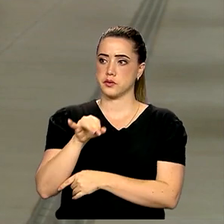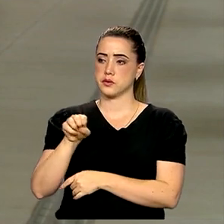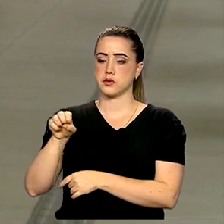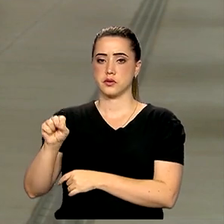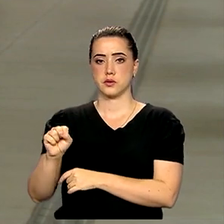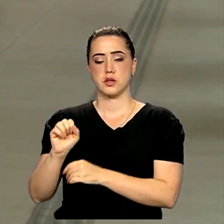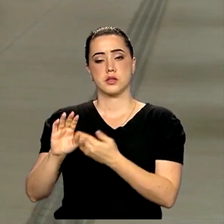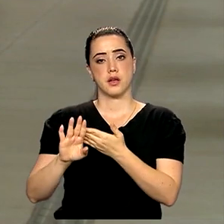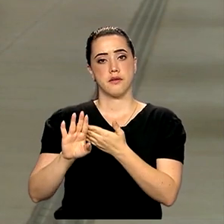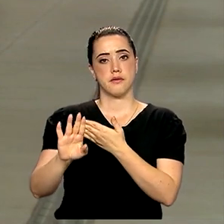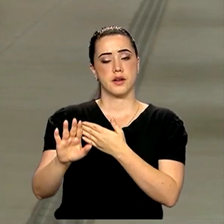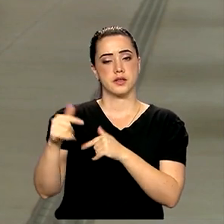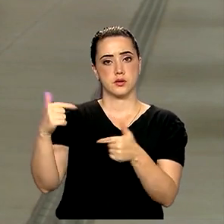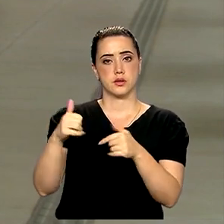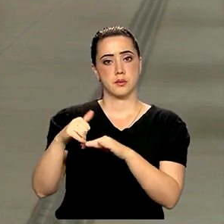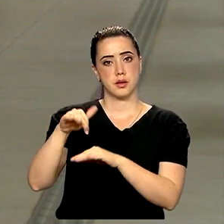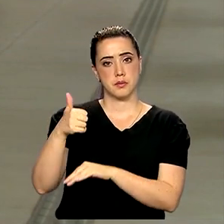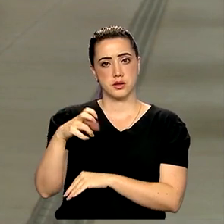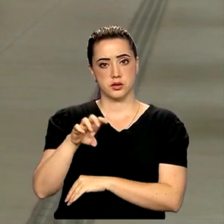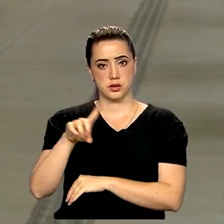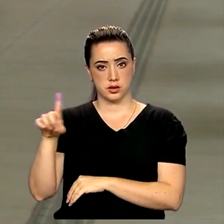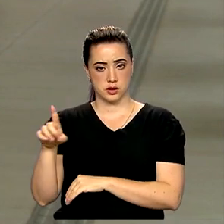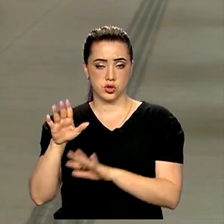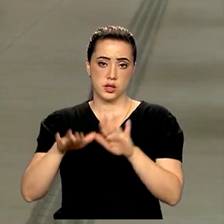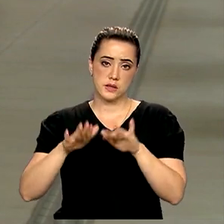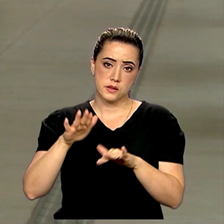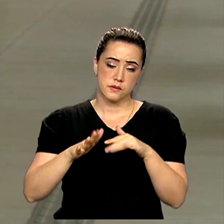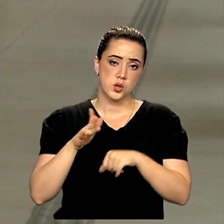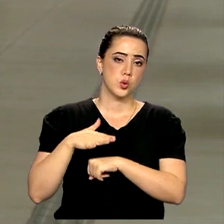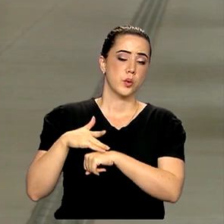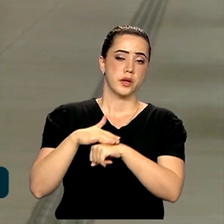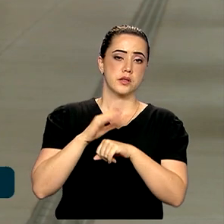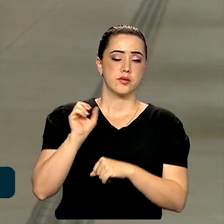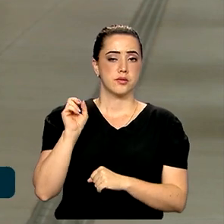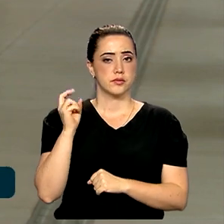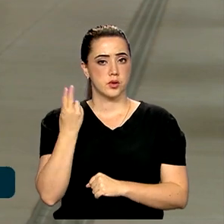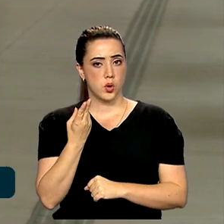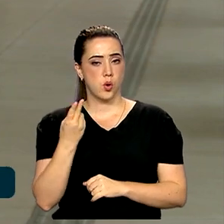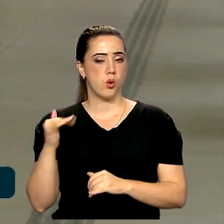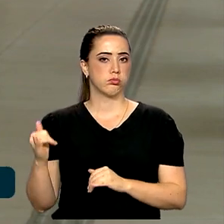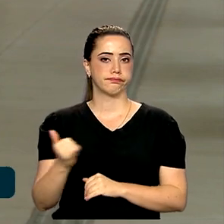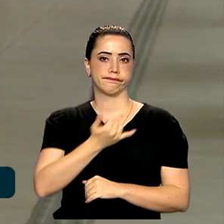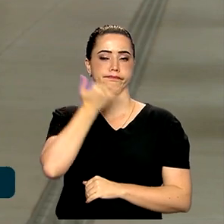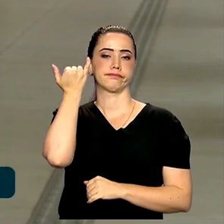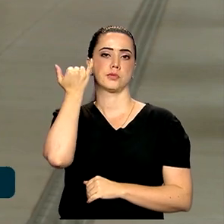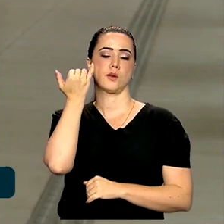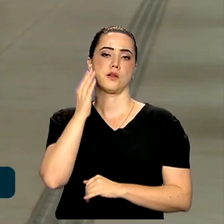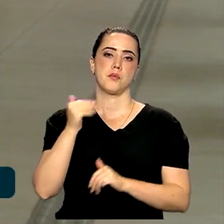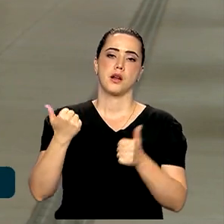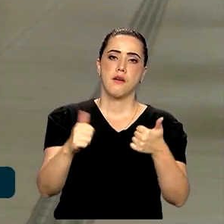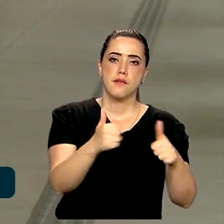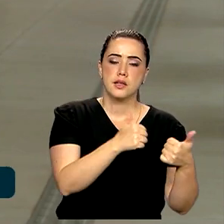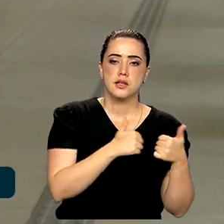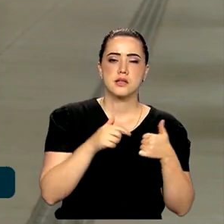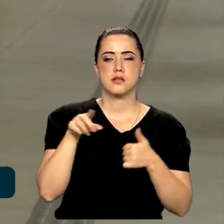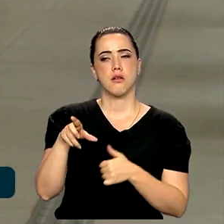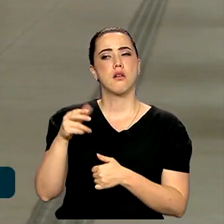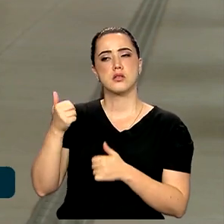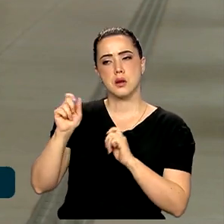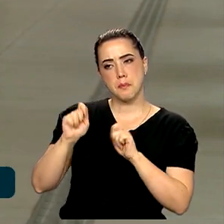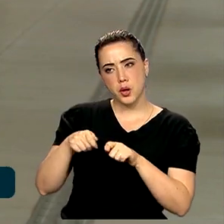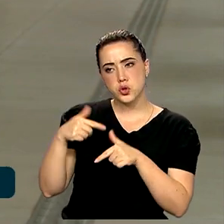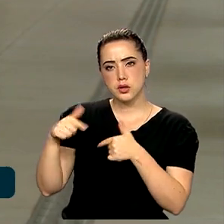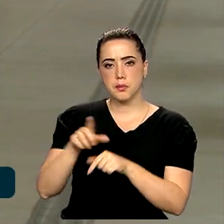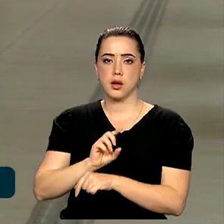do trabalho por mais de 15 dias, seja por conta de uma doença ou de um acidente. Para avaliação da incapacidade,